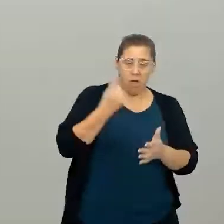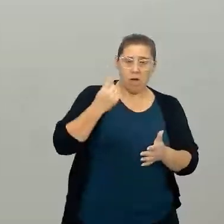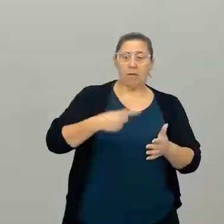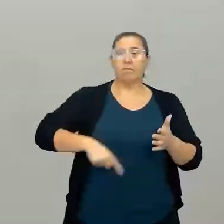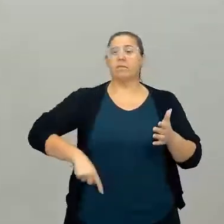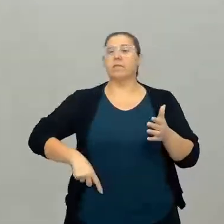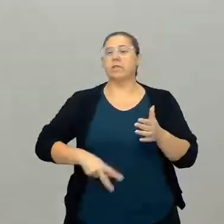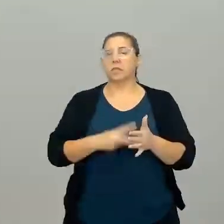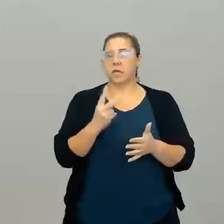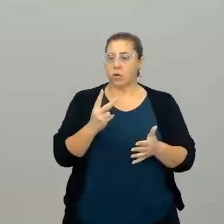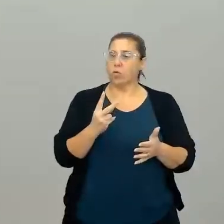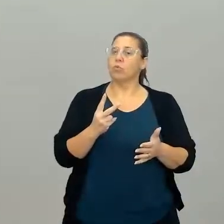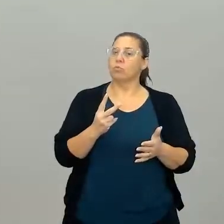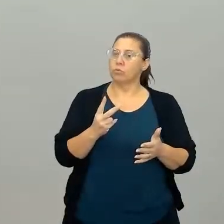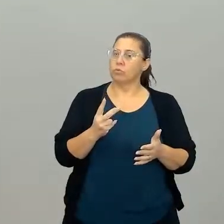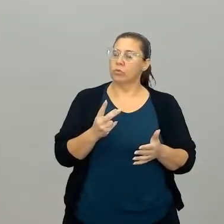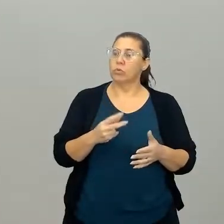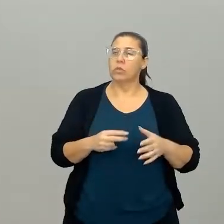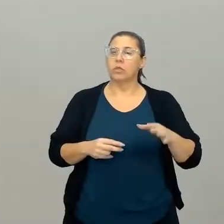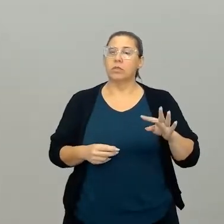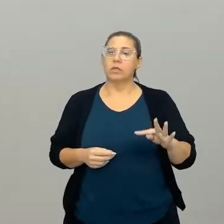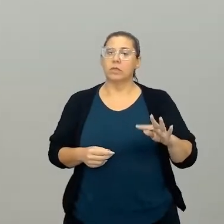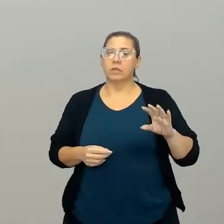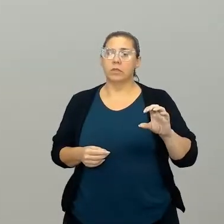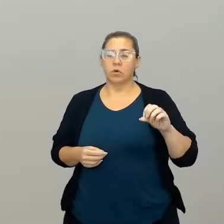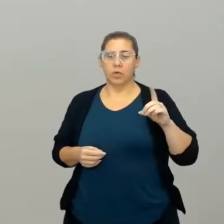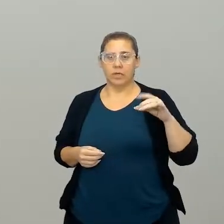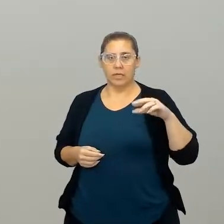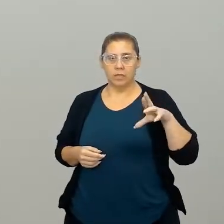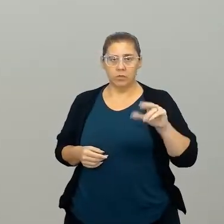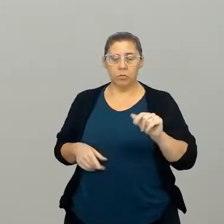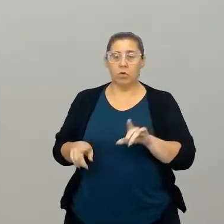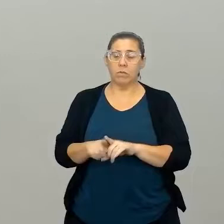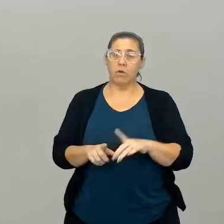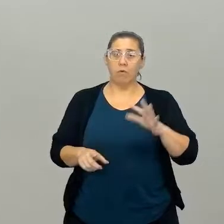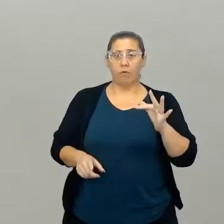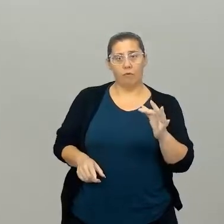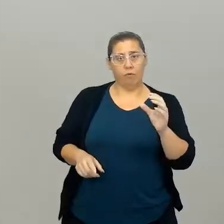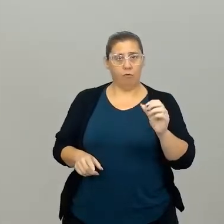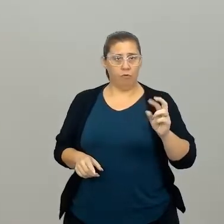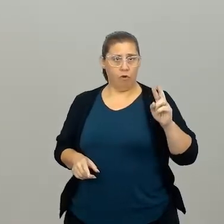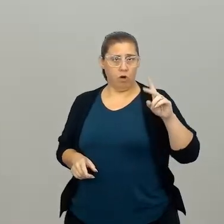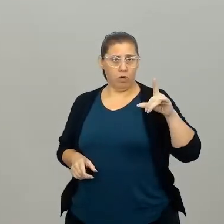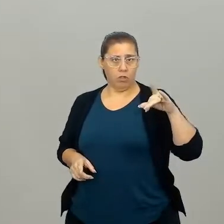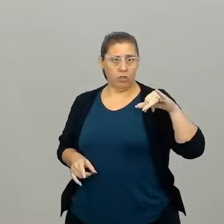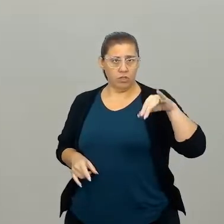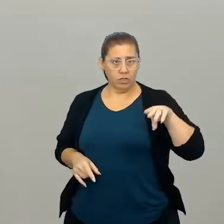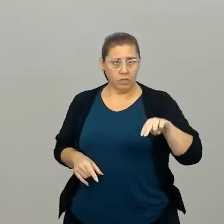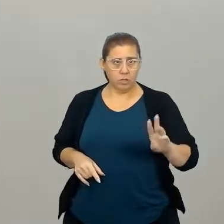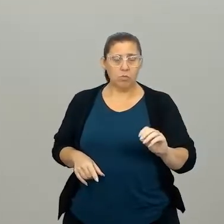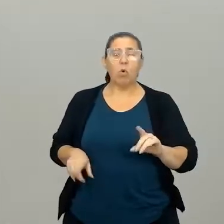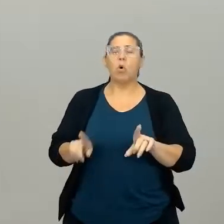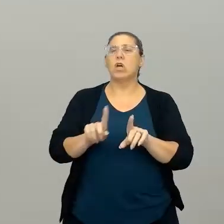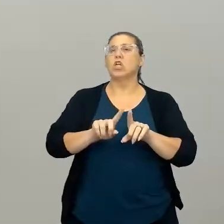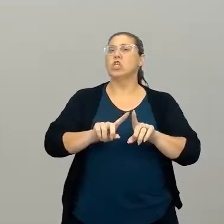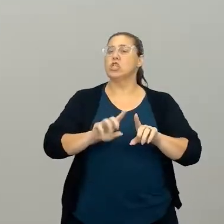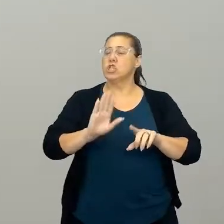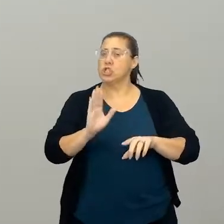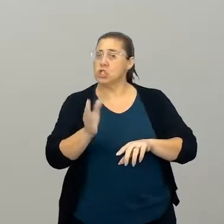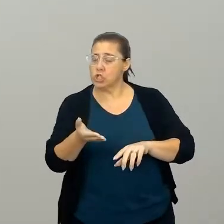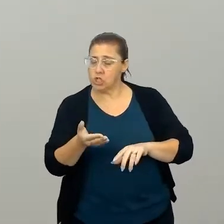a questão do taylorismo, do fordismo, falamos da terceira e já gravitamos